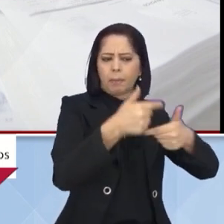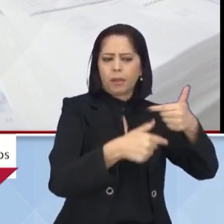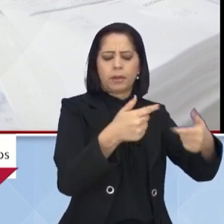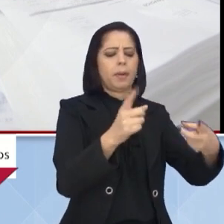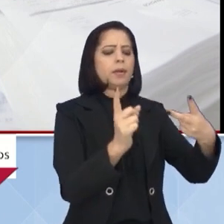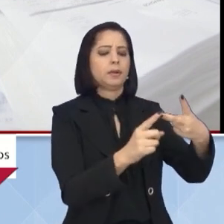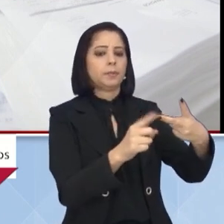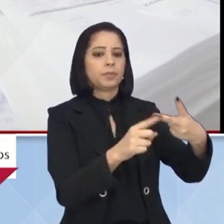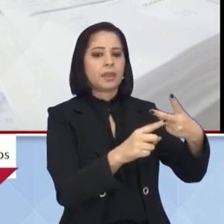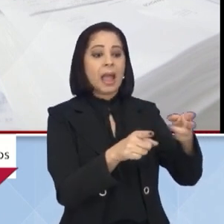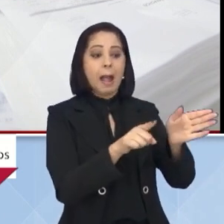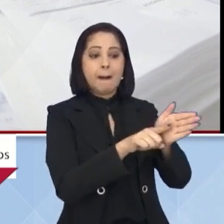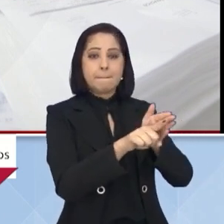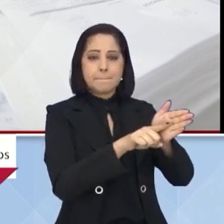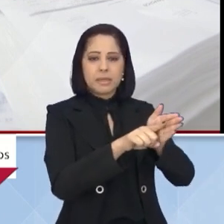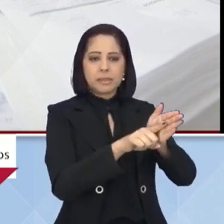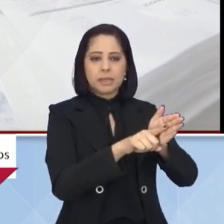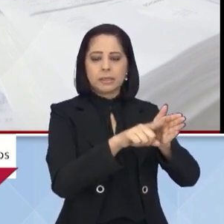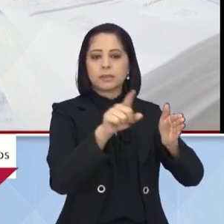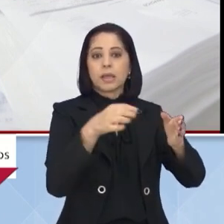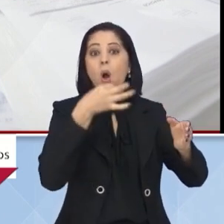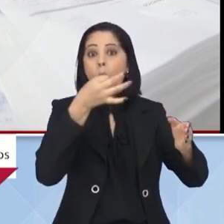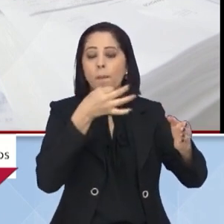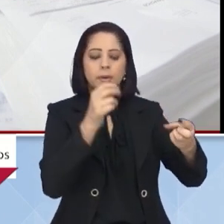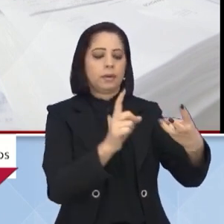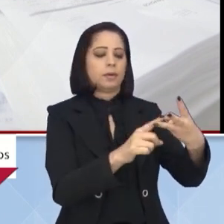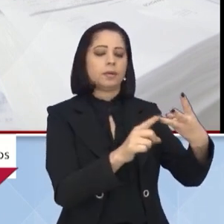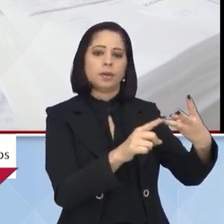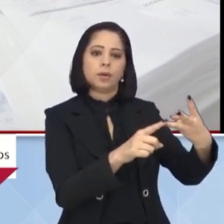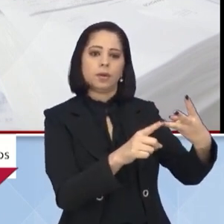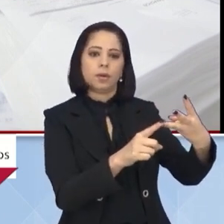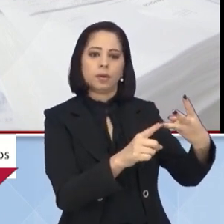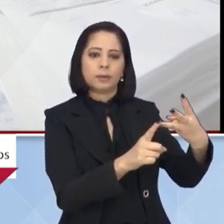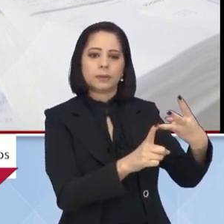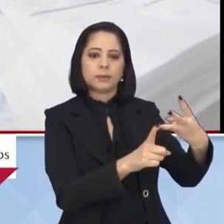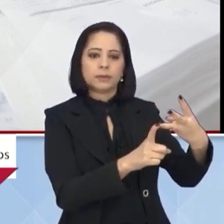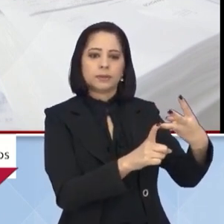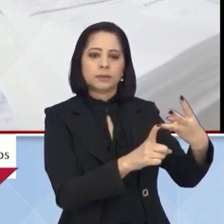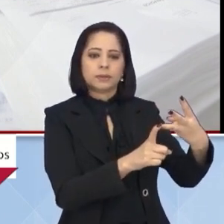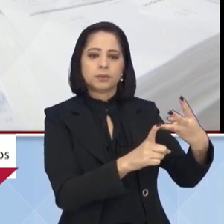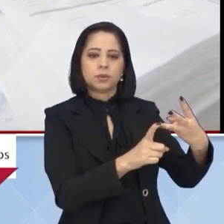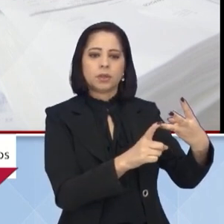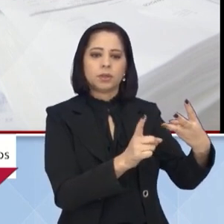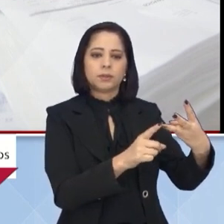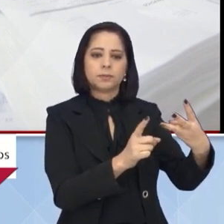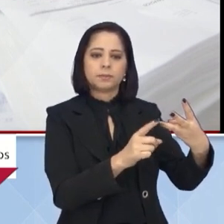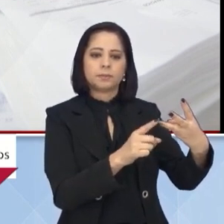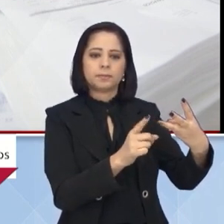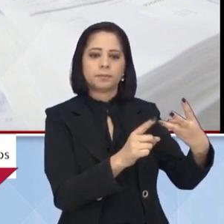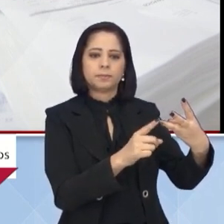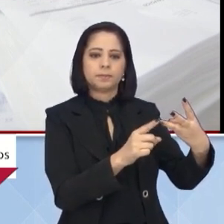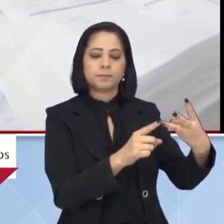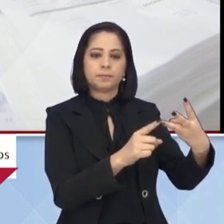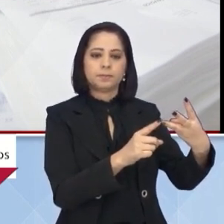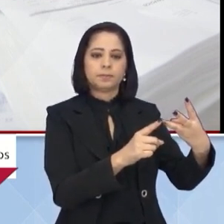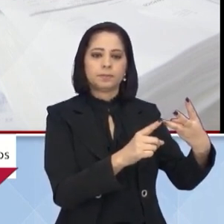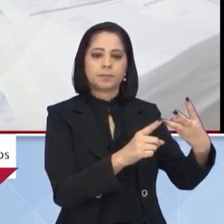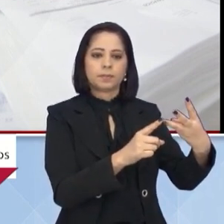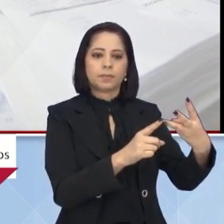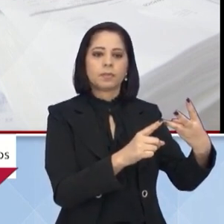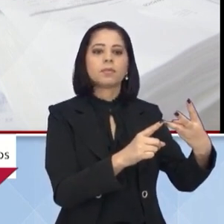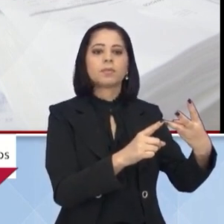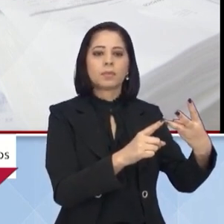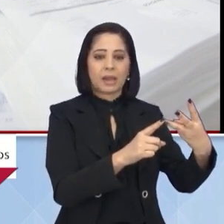era pesquisa de satisfação e um terceiro indicador Eh tava relacionado a a ao ponto